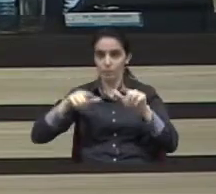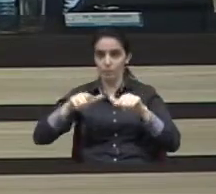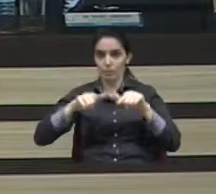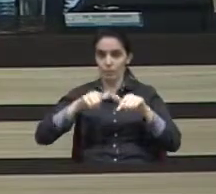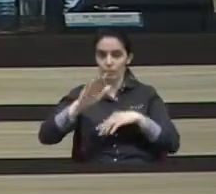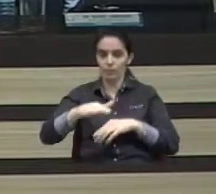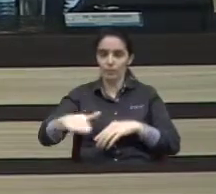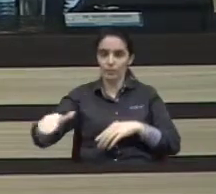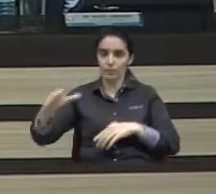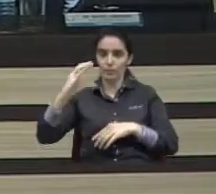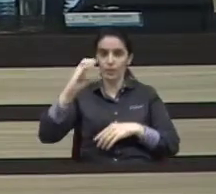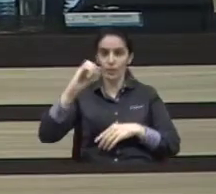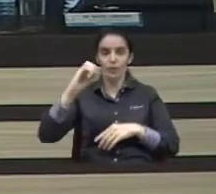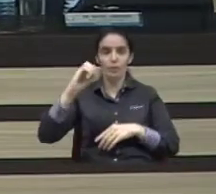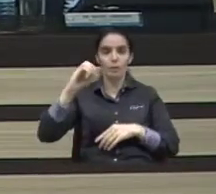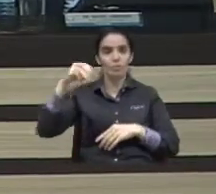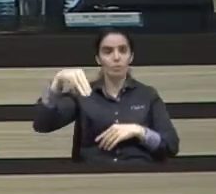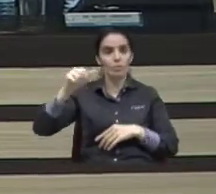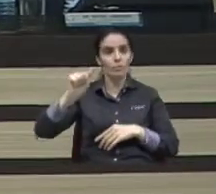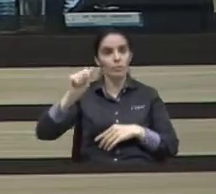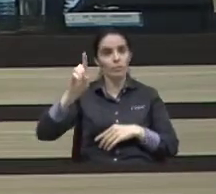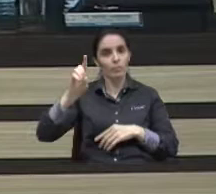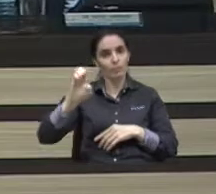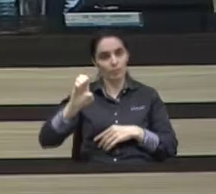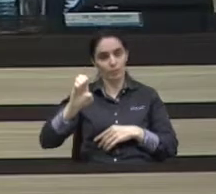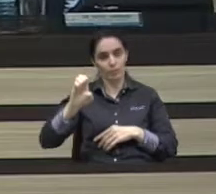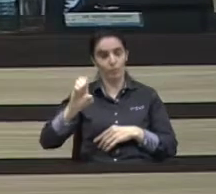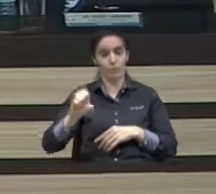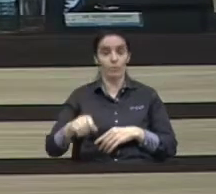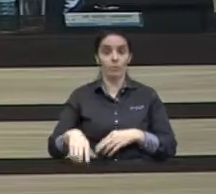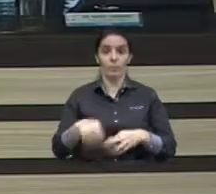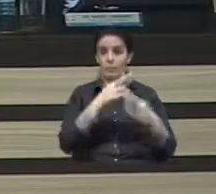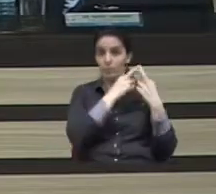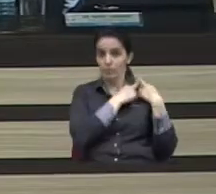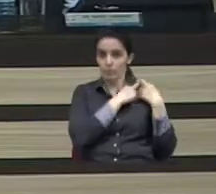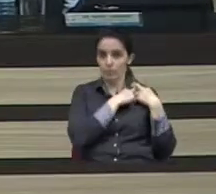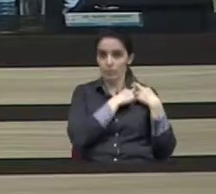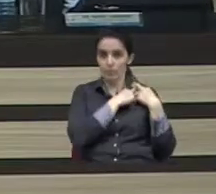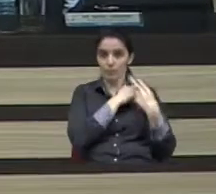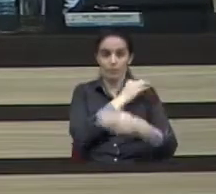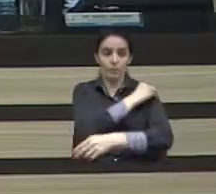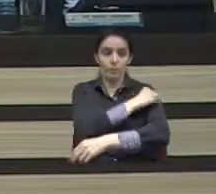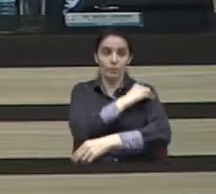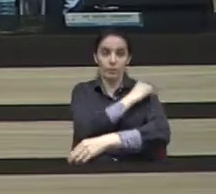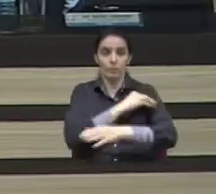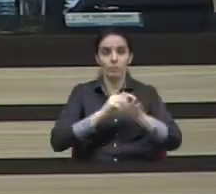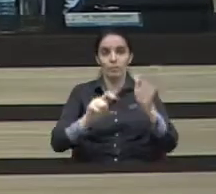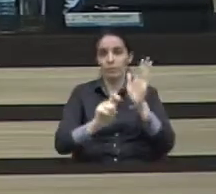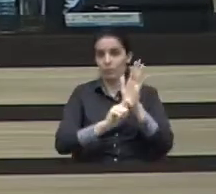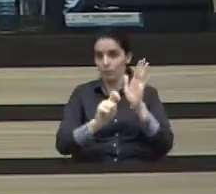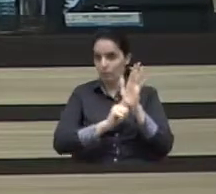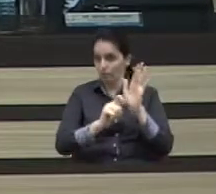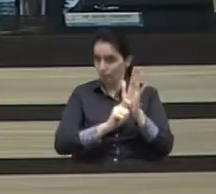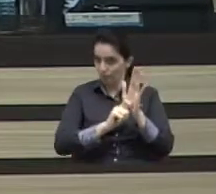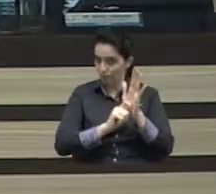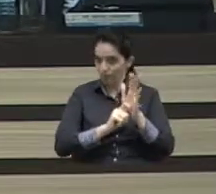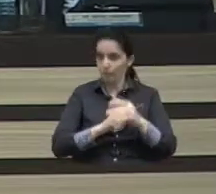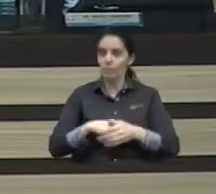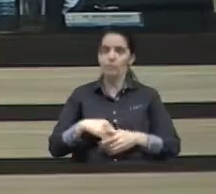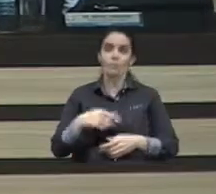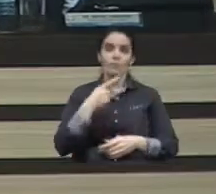Municipal, Álcool e Drogas, está tentando fazer um trabalho junto com o Cometil, porque quando a gente fala de trabalho